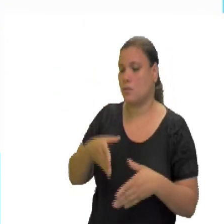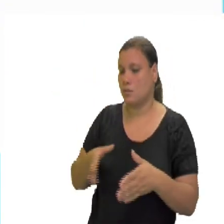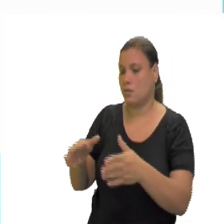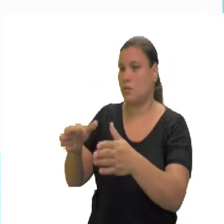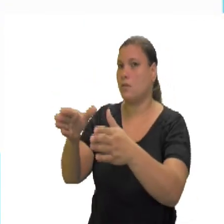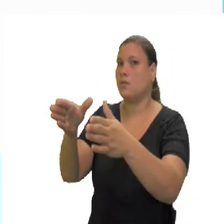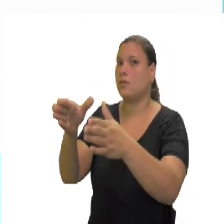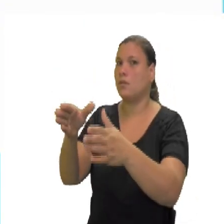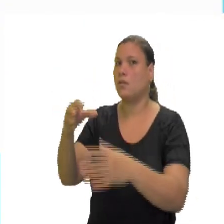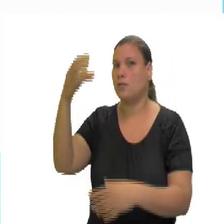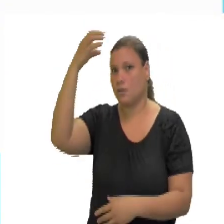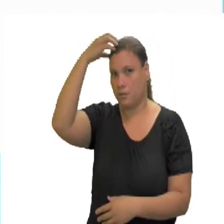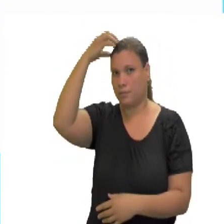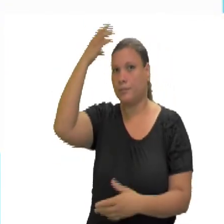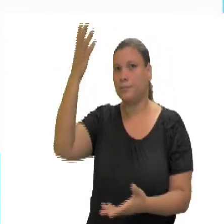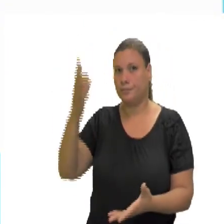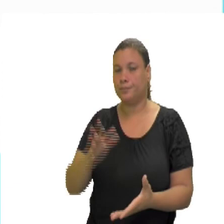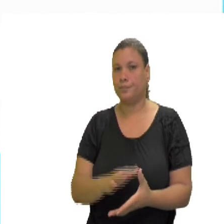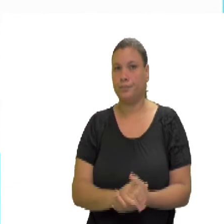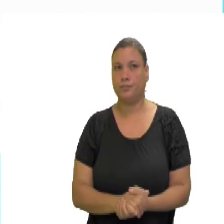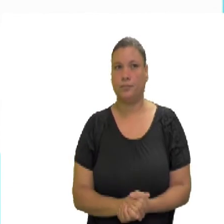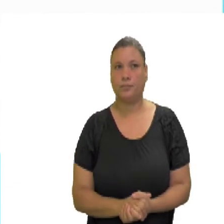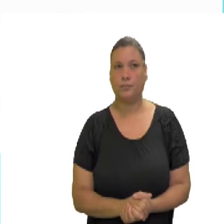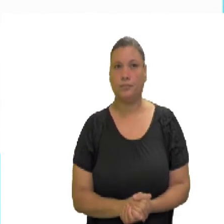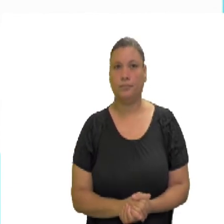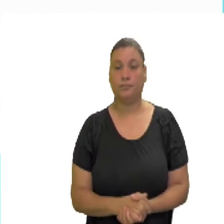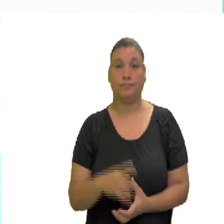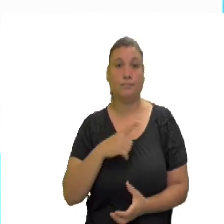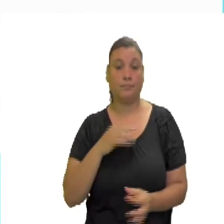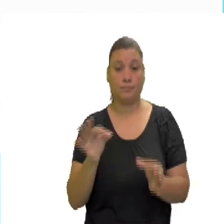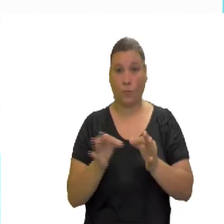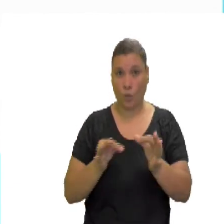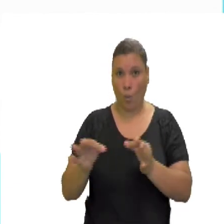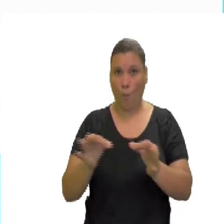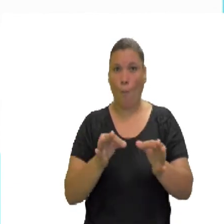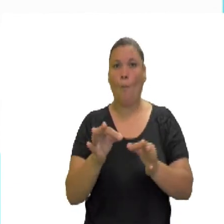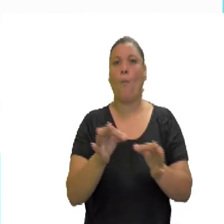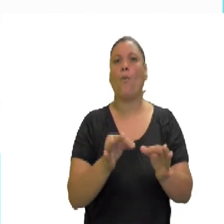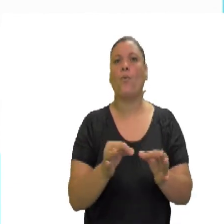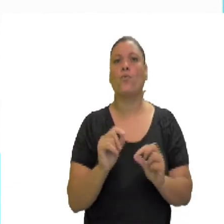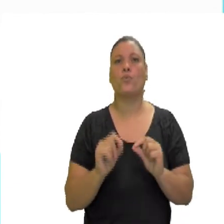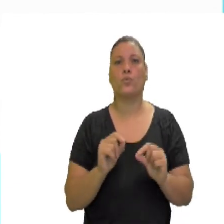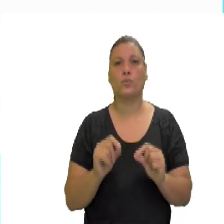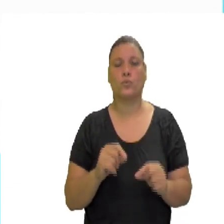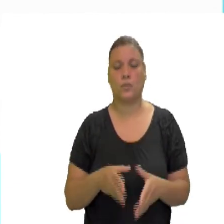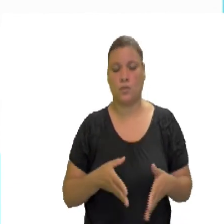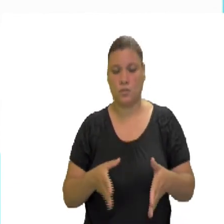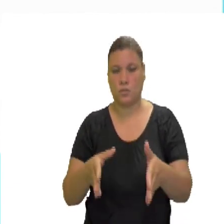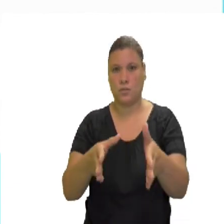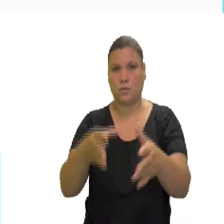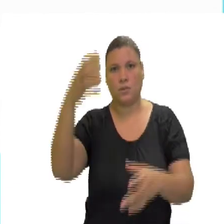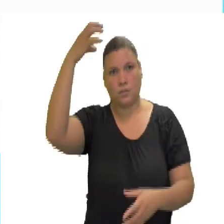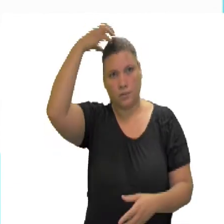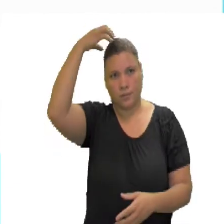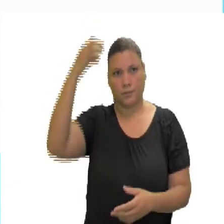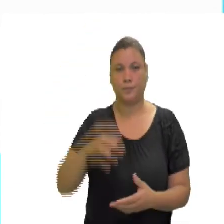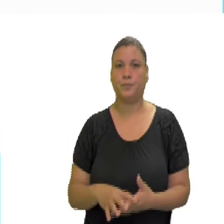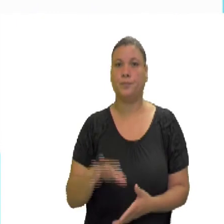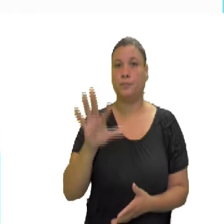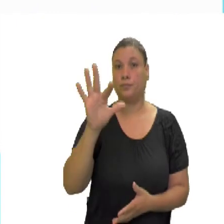o projeto turístico Estrada Real, como que ele surgiu? A FIENG, o Instituto, criou o Instituto Estrada